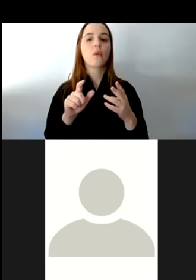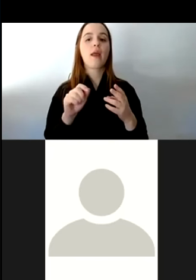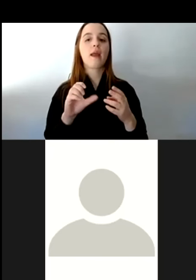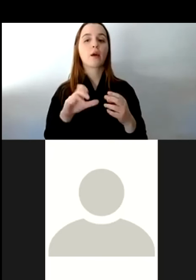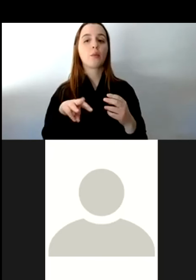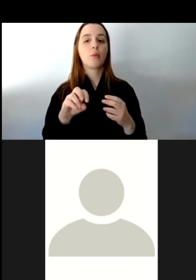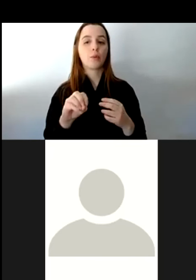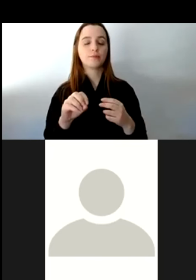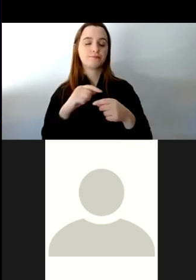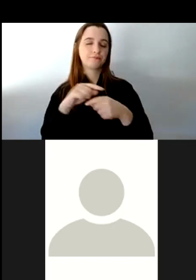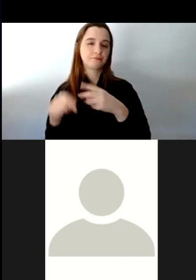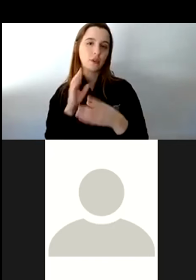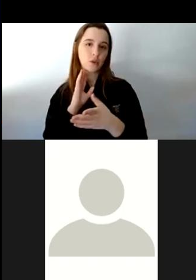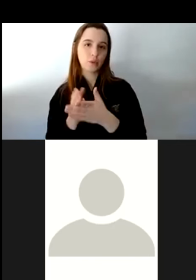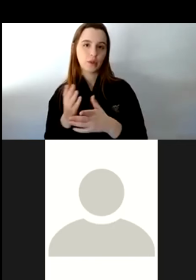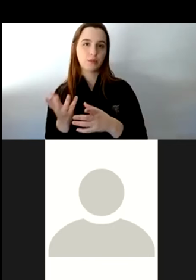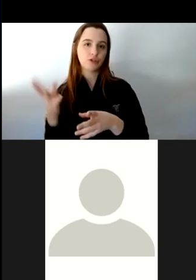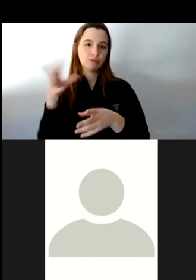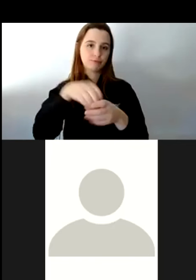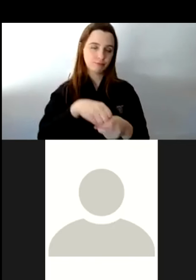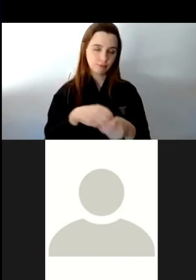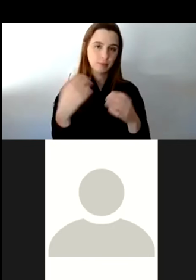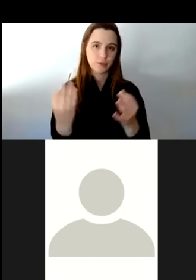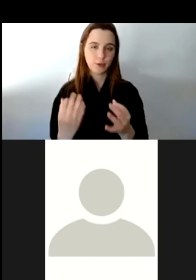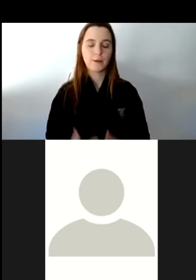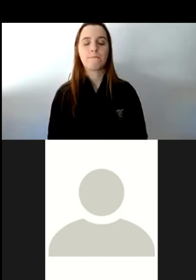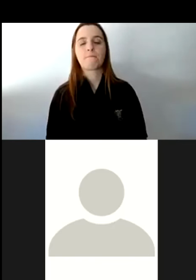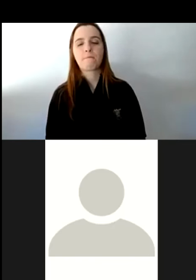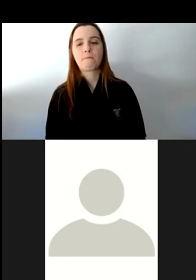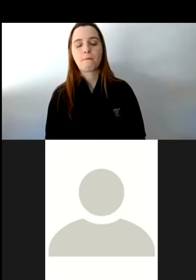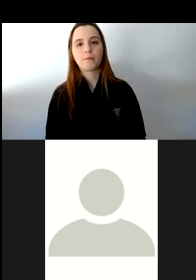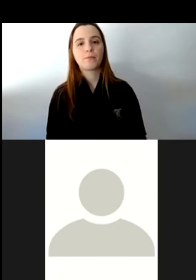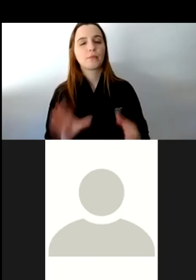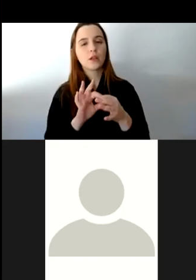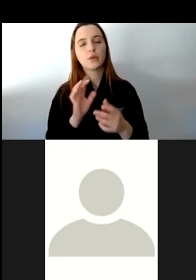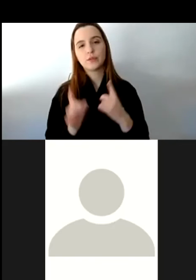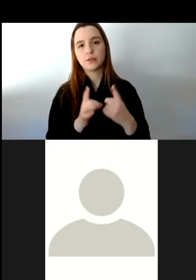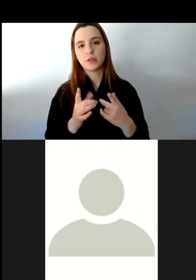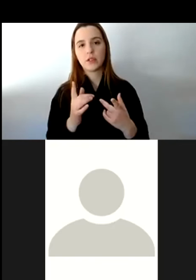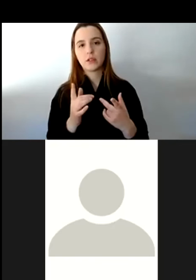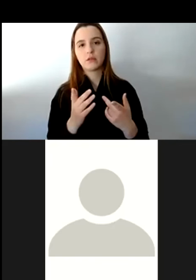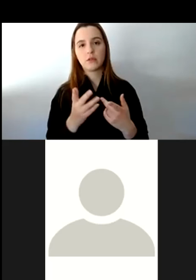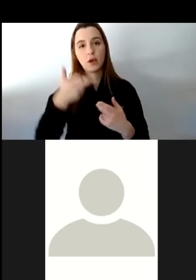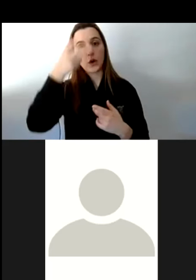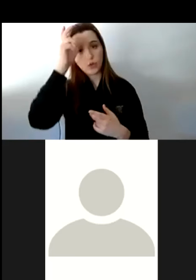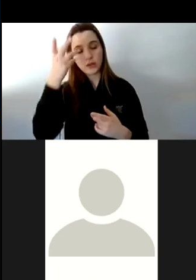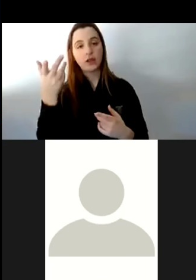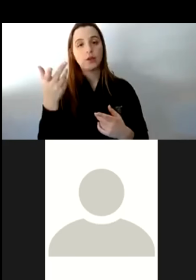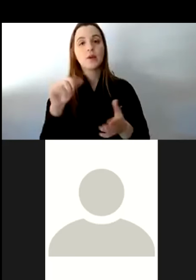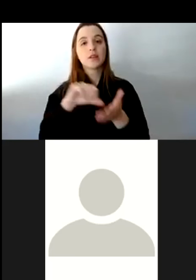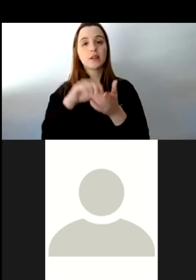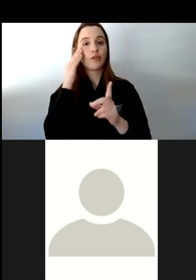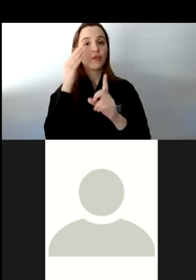favor, passar o seguinte. Tem a ver com aquilo que o conceito de centros de referência e todo